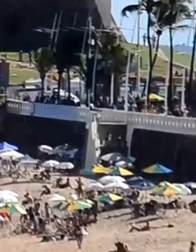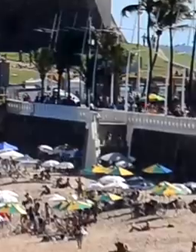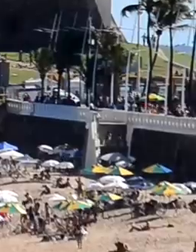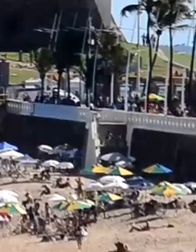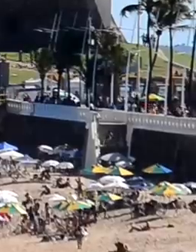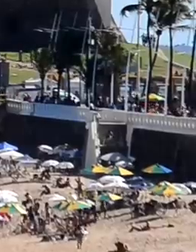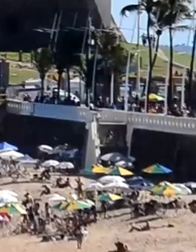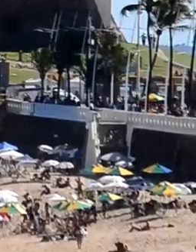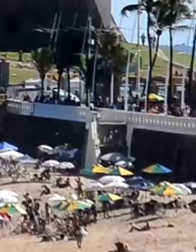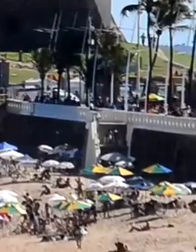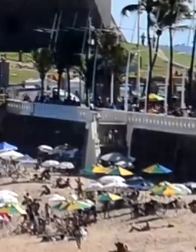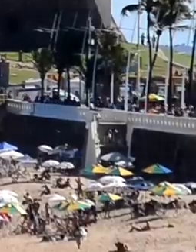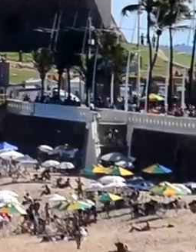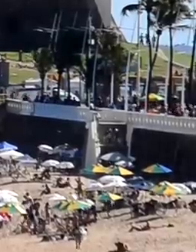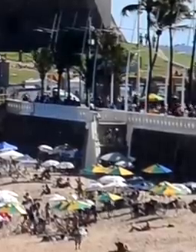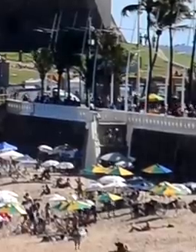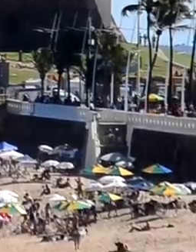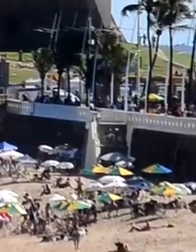Tchau.